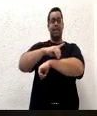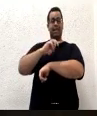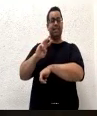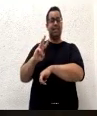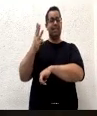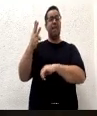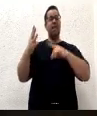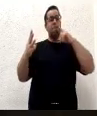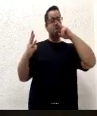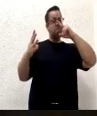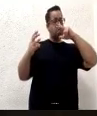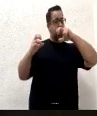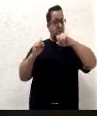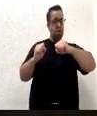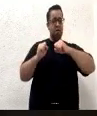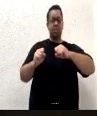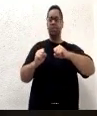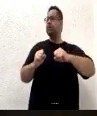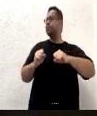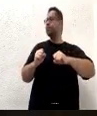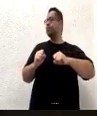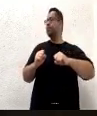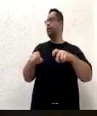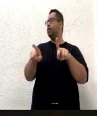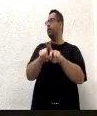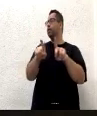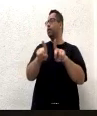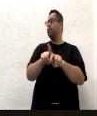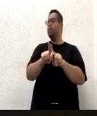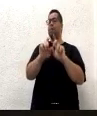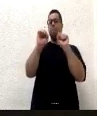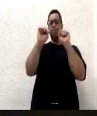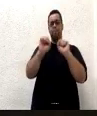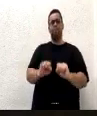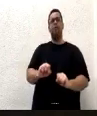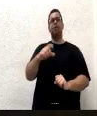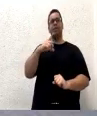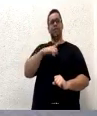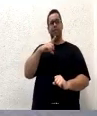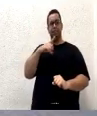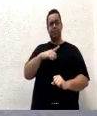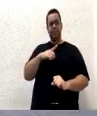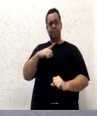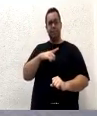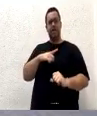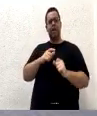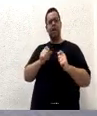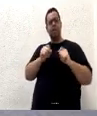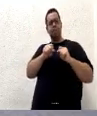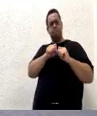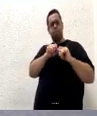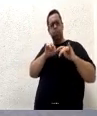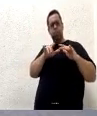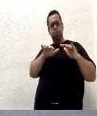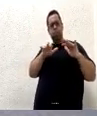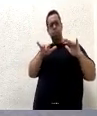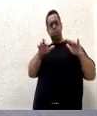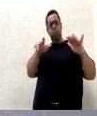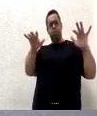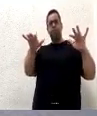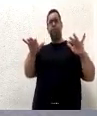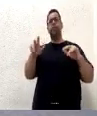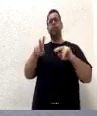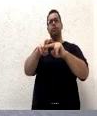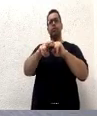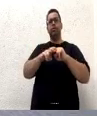chance da gente ter uma epidemia de maior agravo também é maior. Por isso que é importante a gente identificar qual é o vírus que está